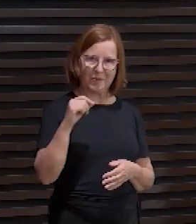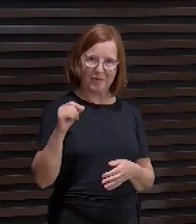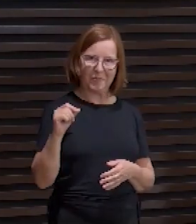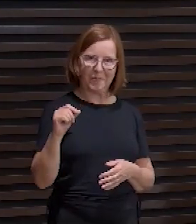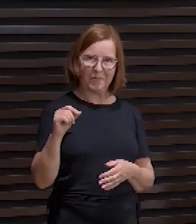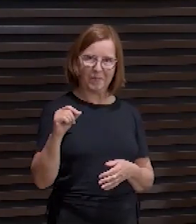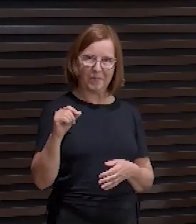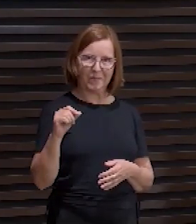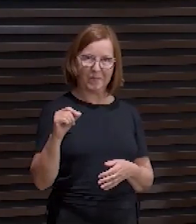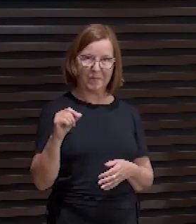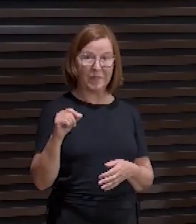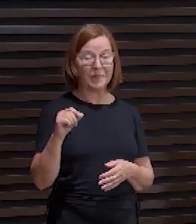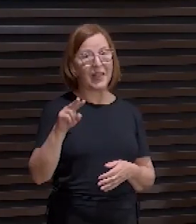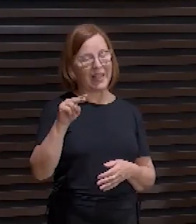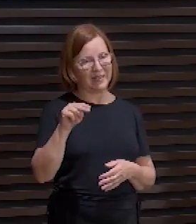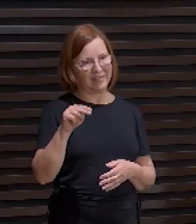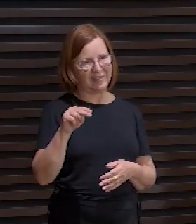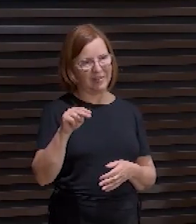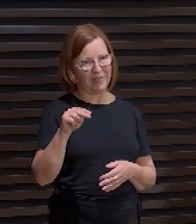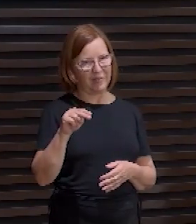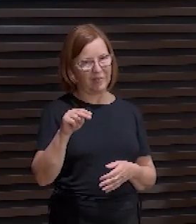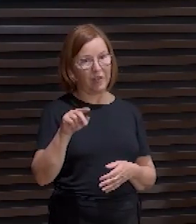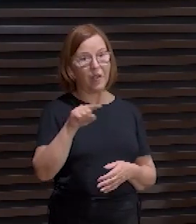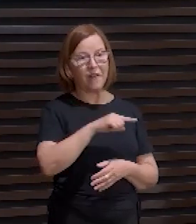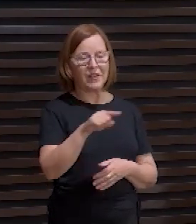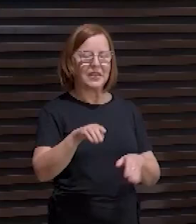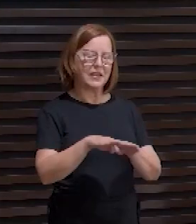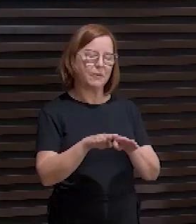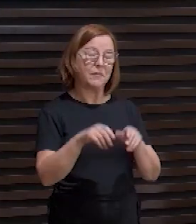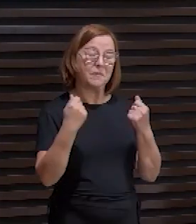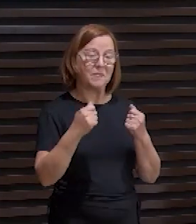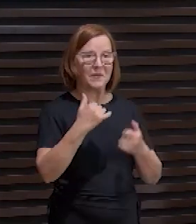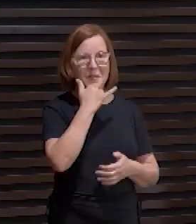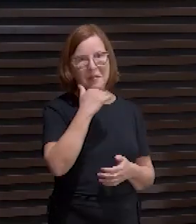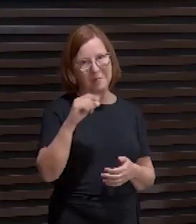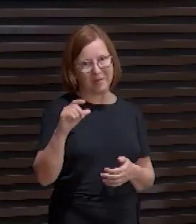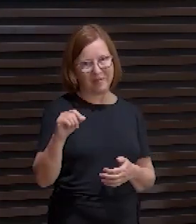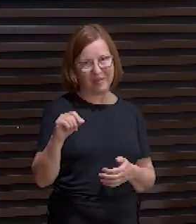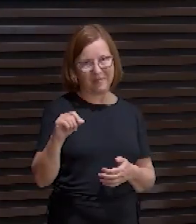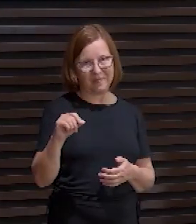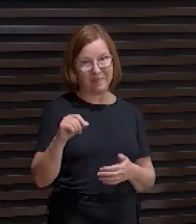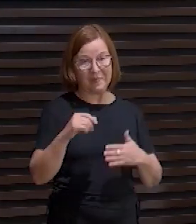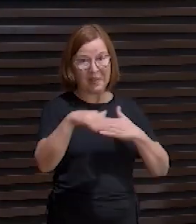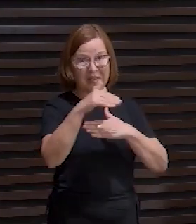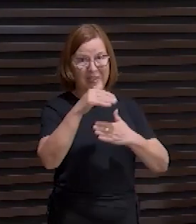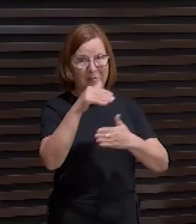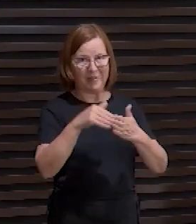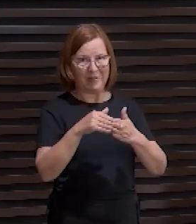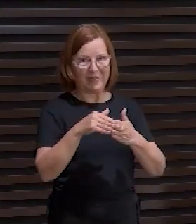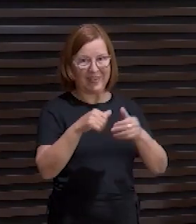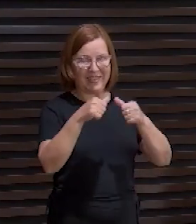perdoou, assim também perdoai vós. Acima de tudo isso, porém, esteja o amor, que é o vínculo